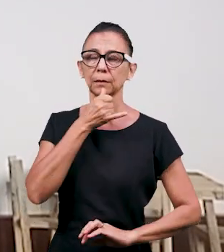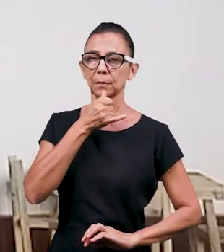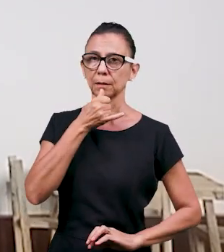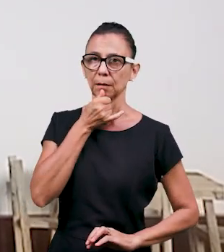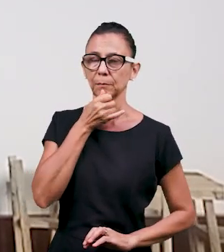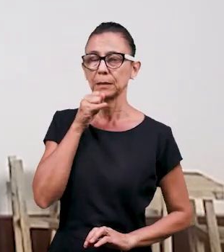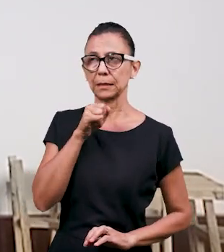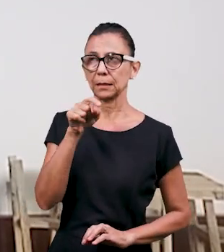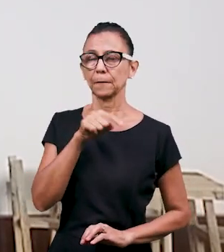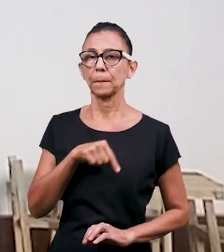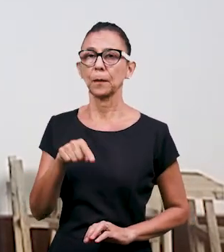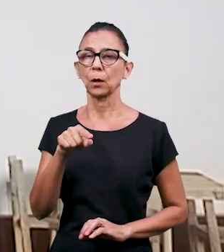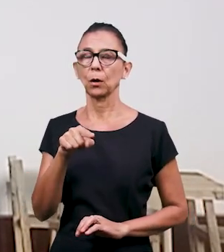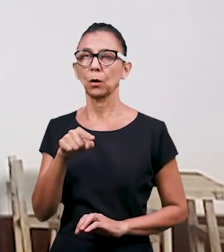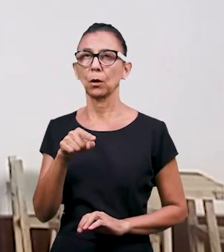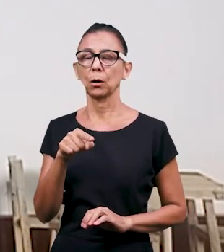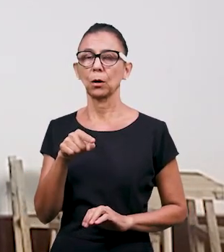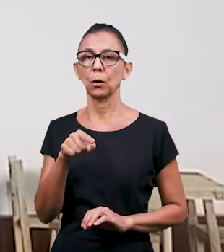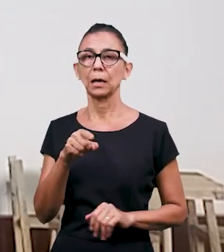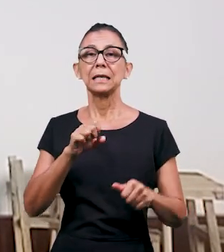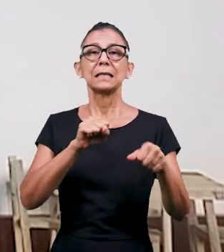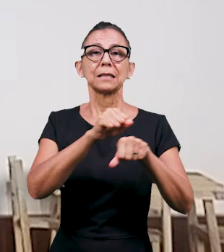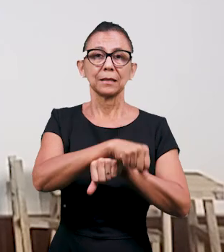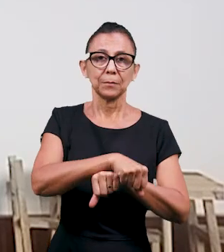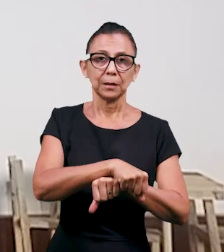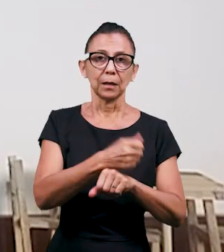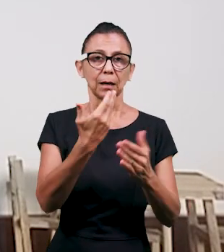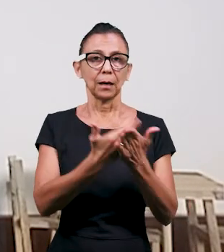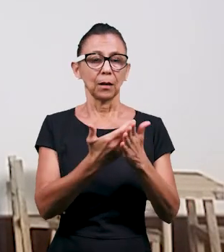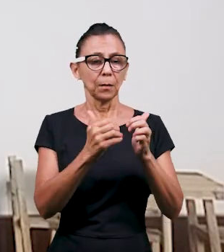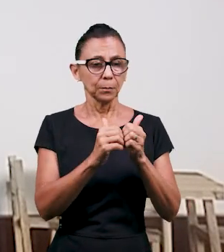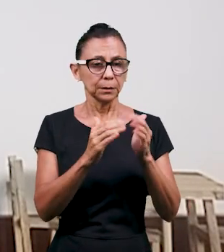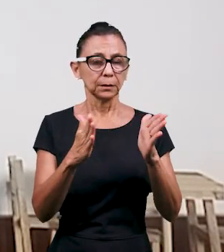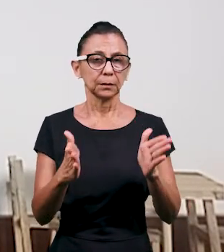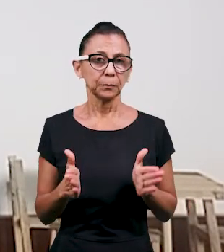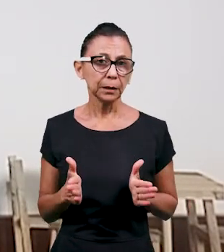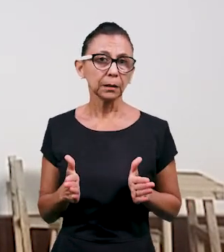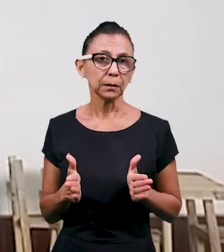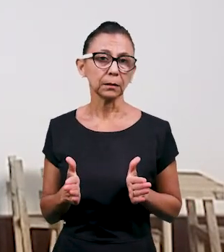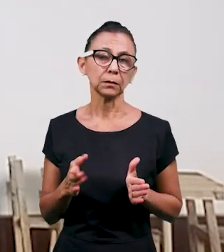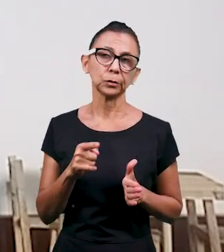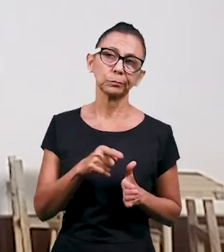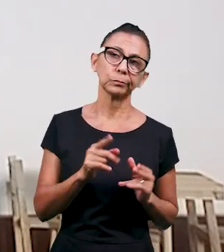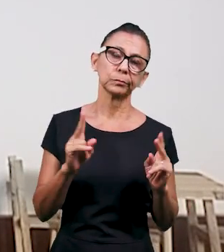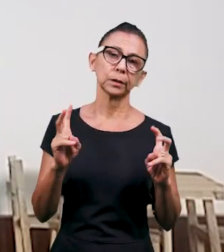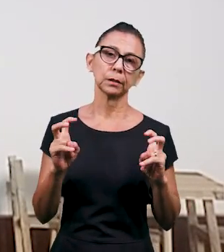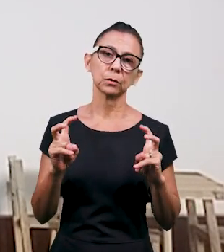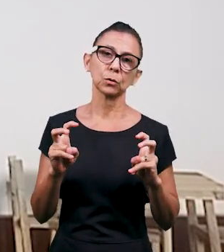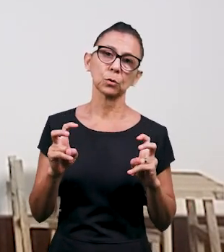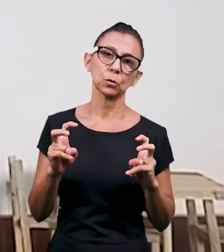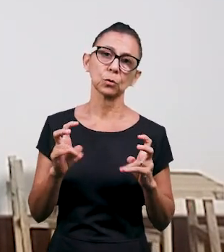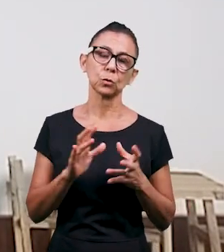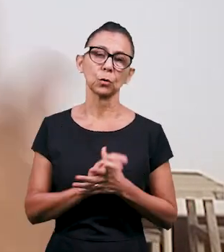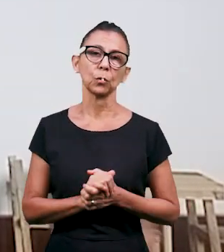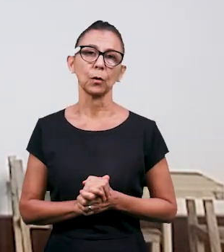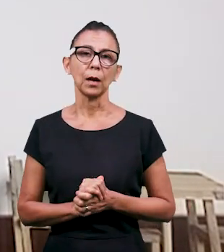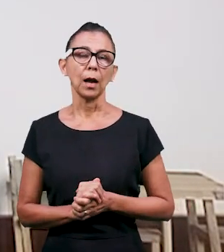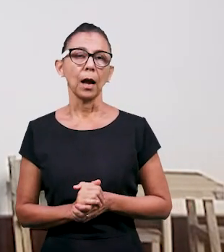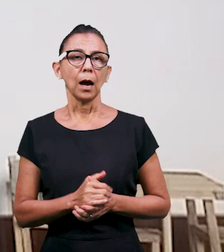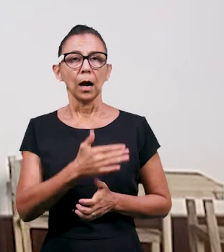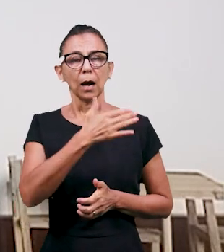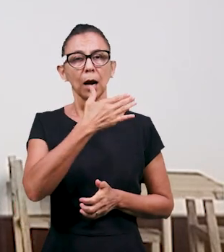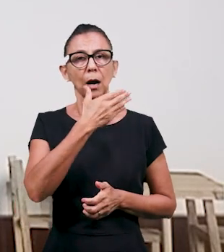Então, por exemplo, se nós vamos para um seminário e tem uma aula de principiantes, e nós vamos falar, por exemplo, sobre o